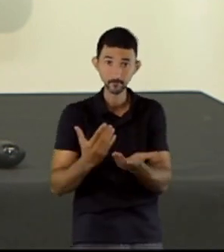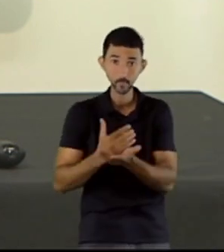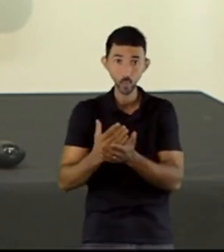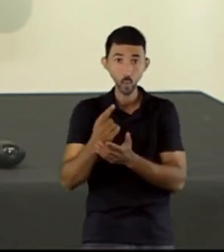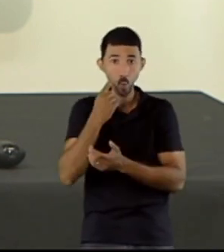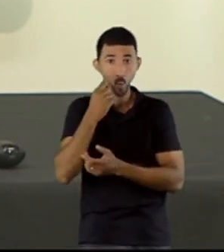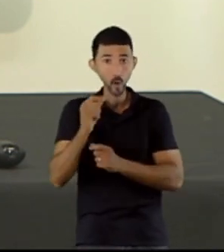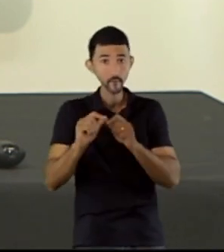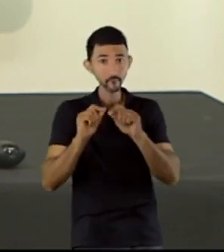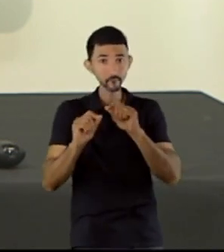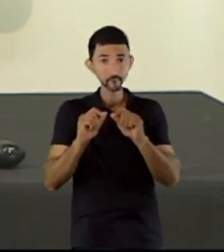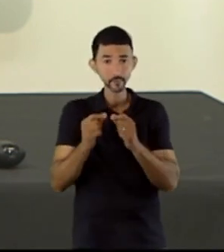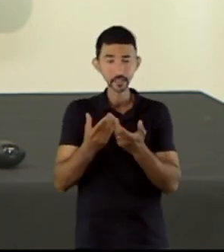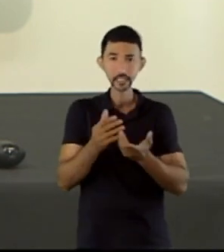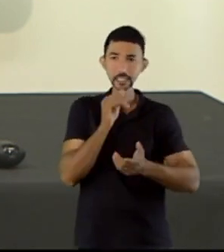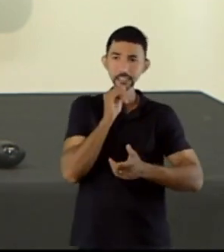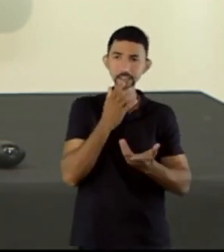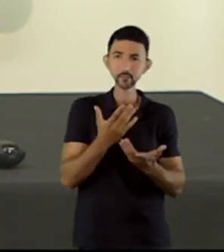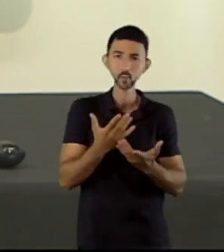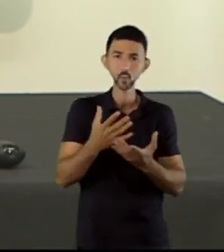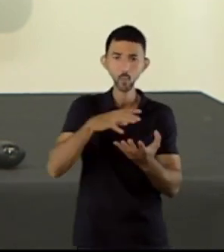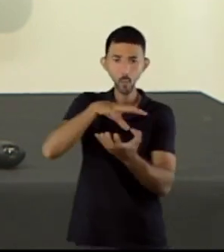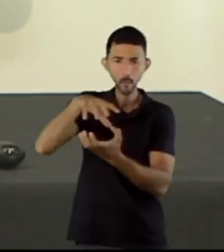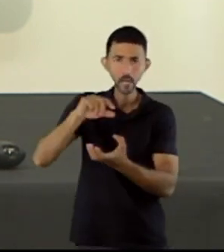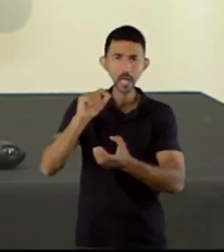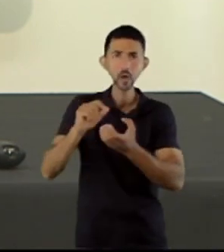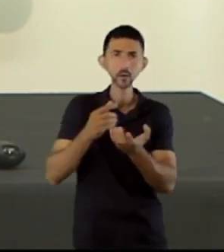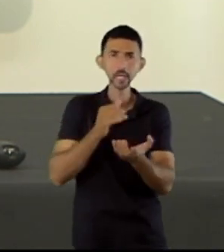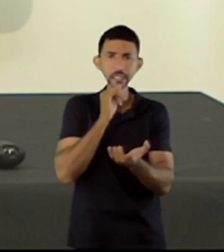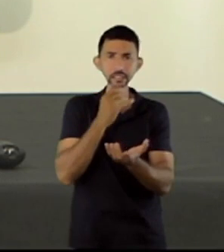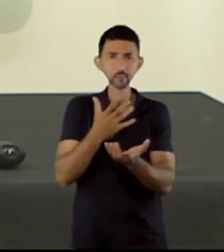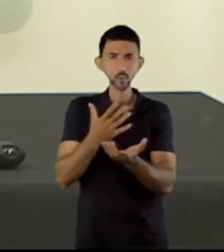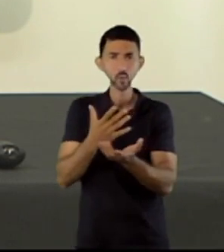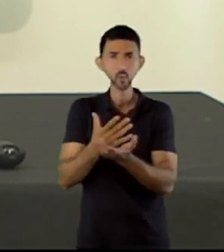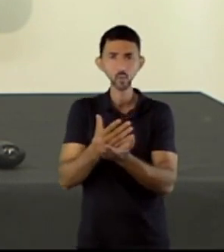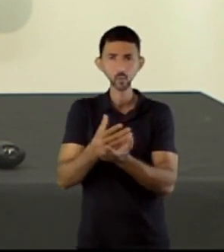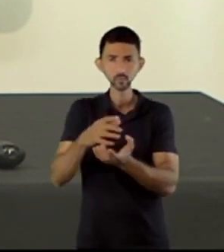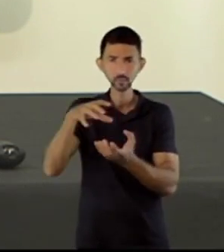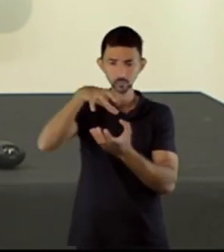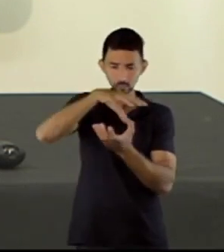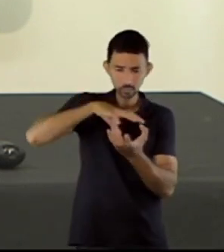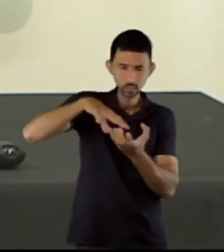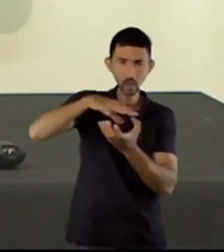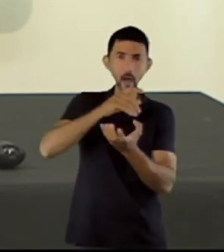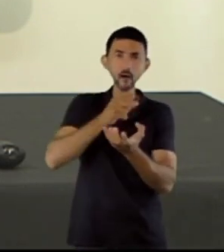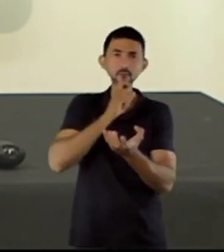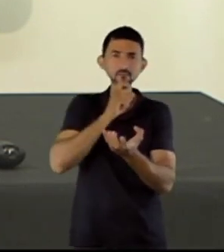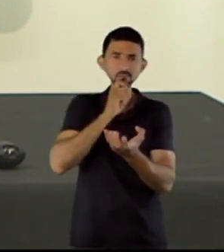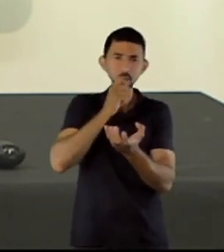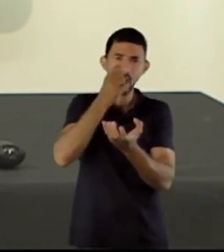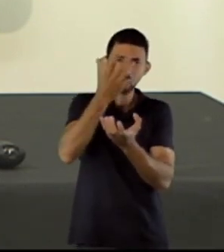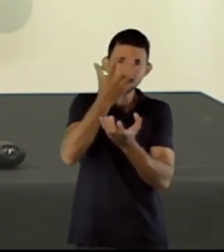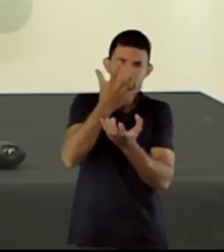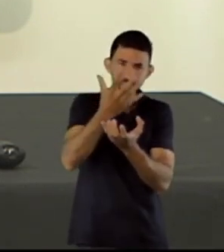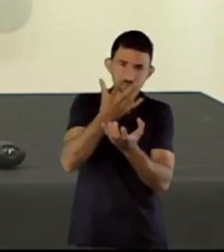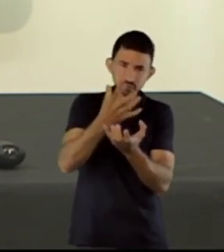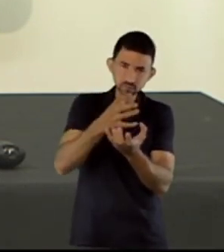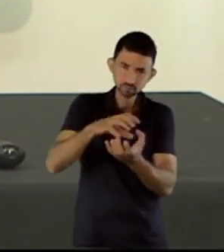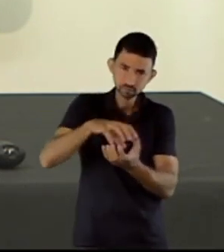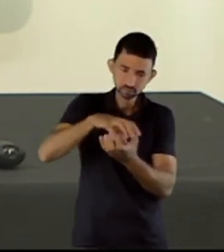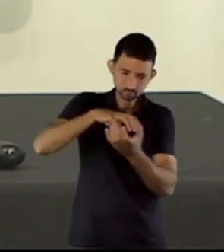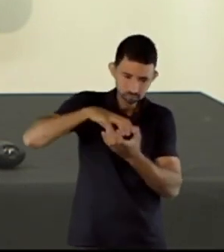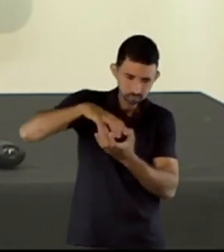ver, né, com relação ao planeta Terra? Houve um primeiro resfriamento desse planeta, né?